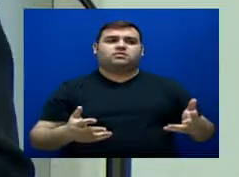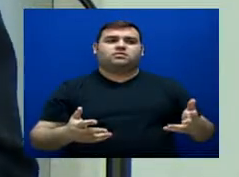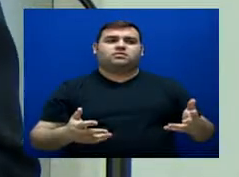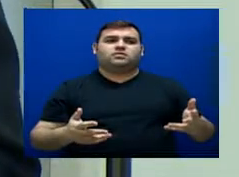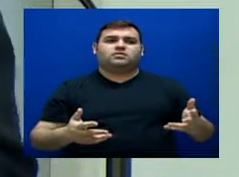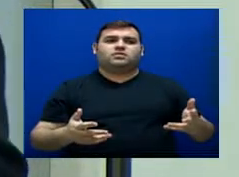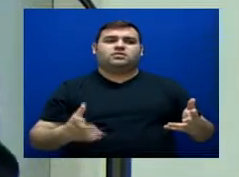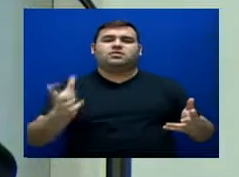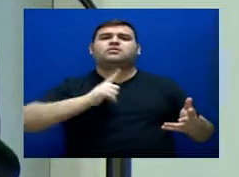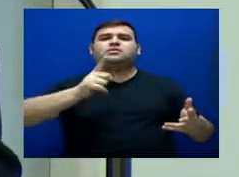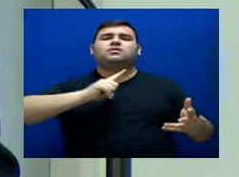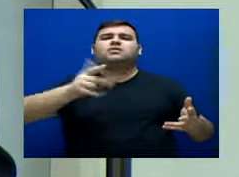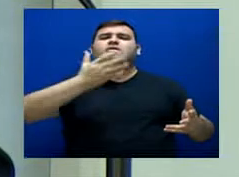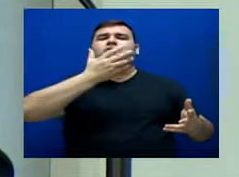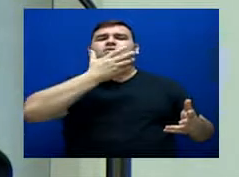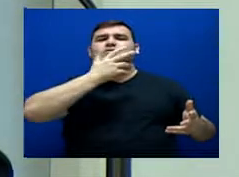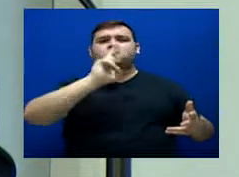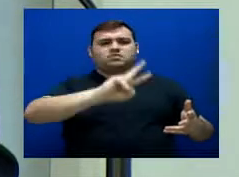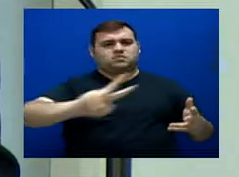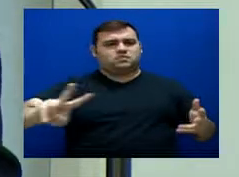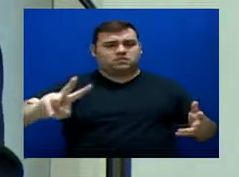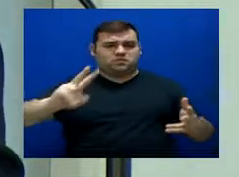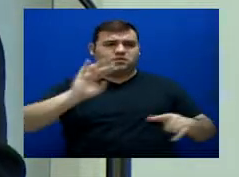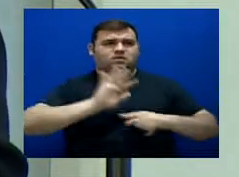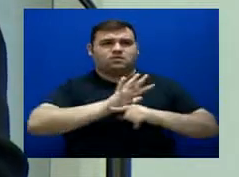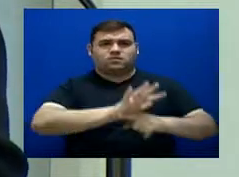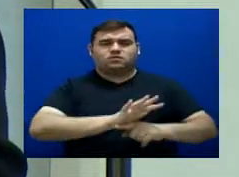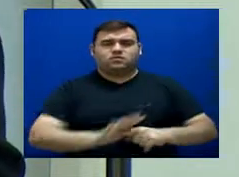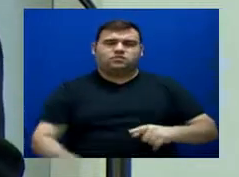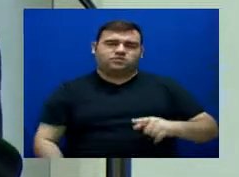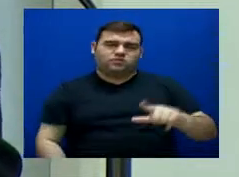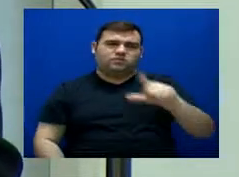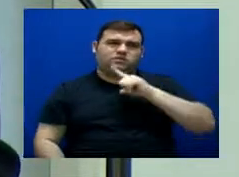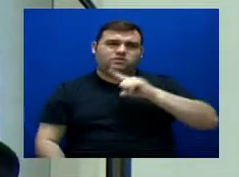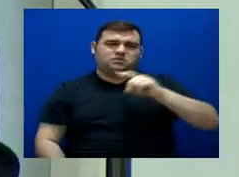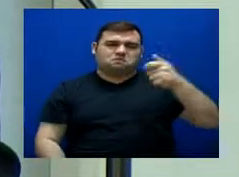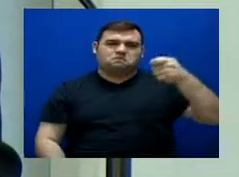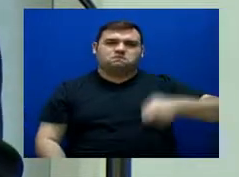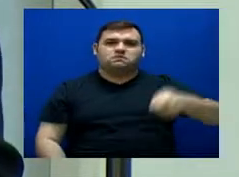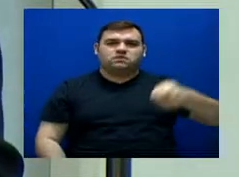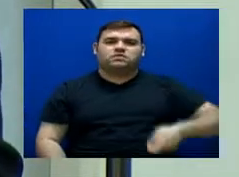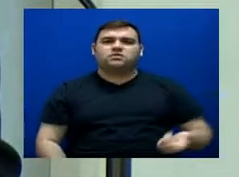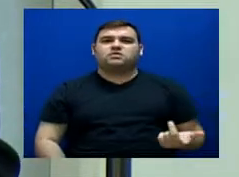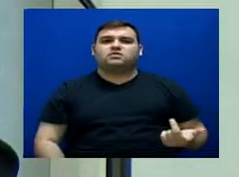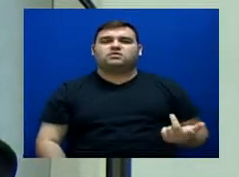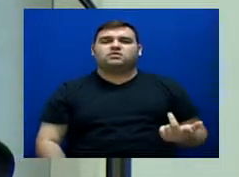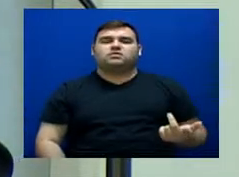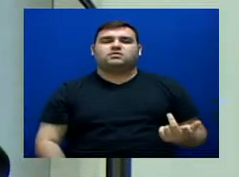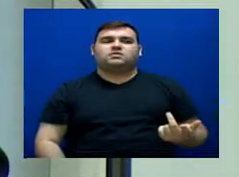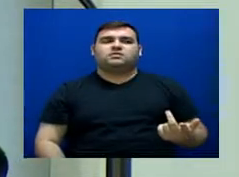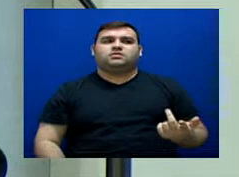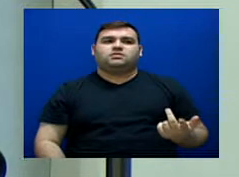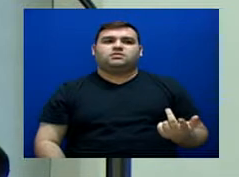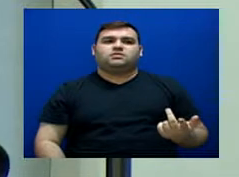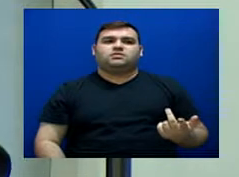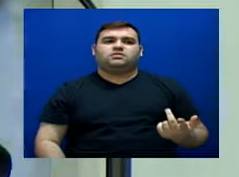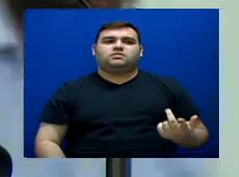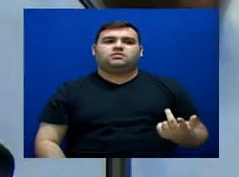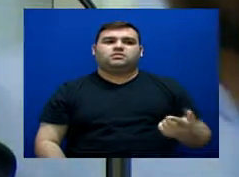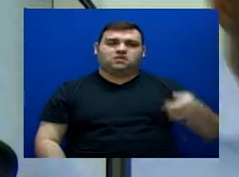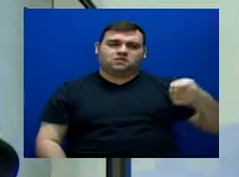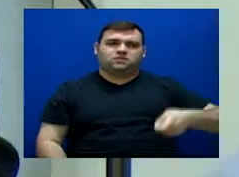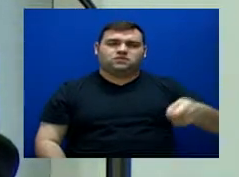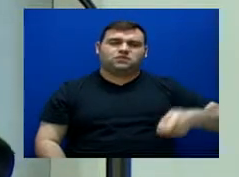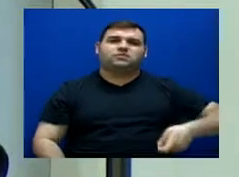surge um candidato do braço forte, de punho de ferro, braço de ferro e punho de